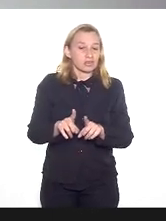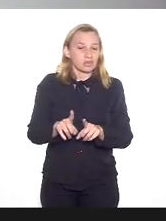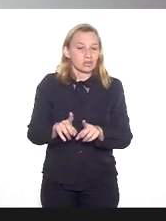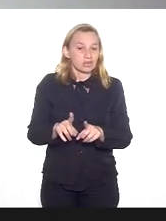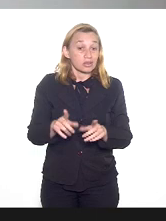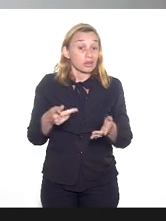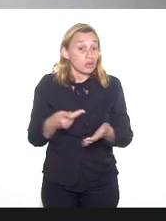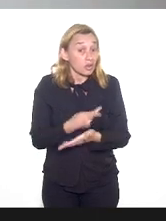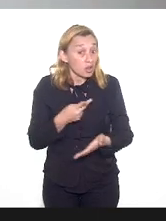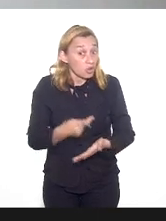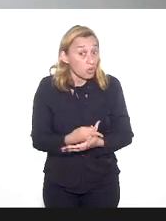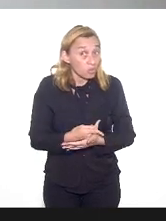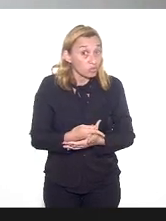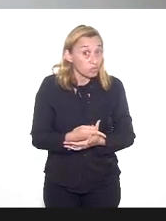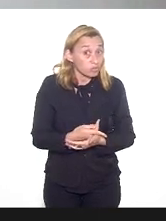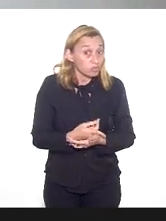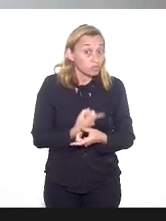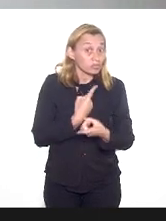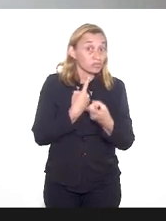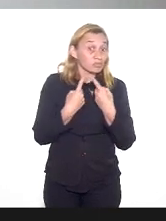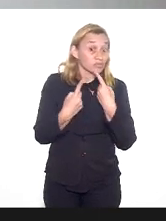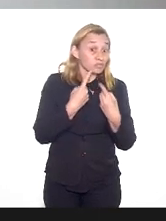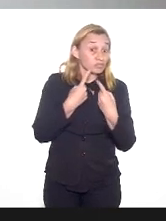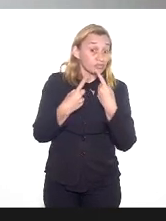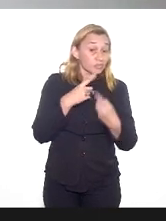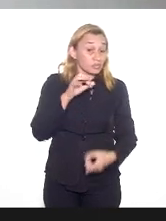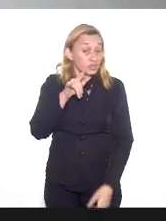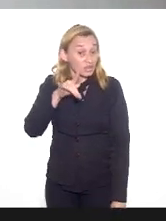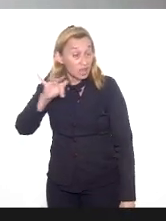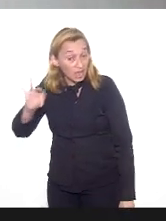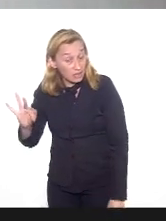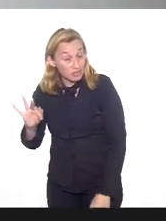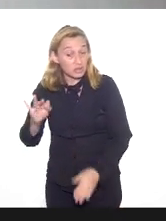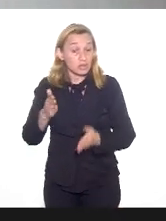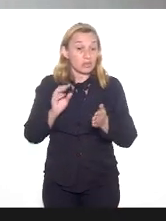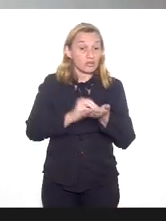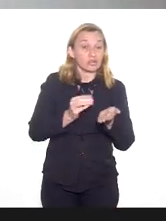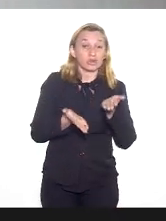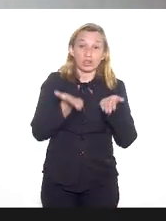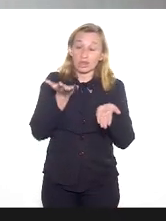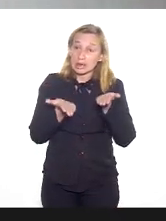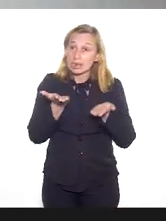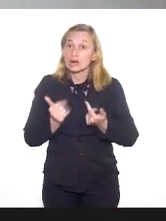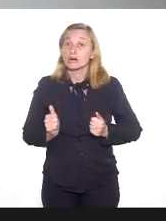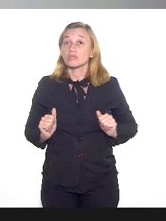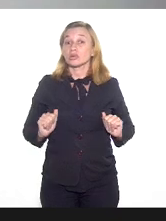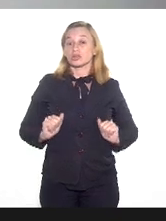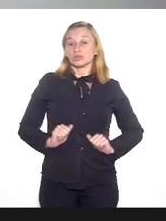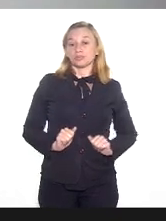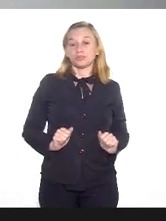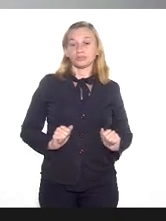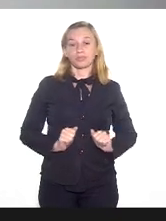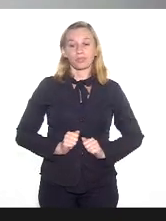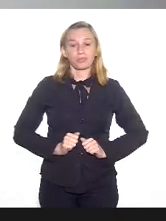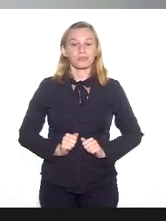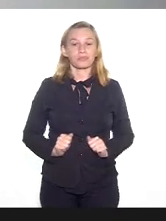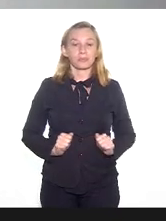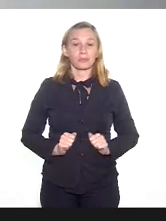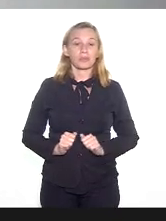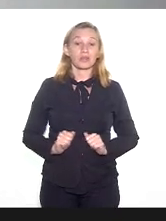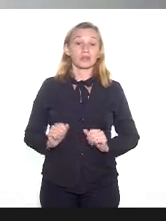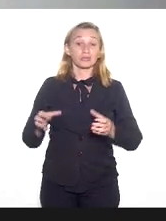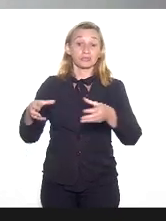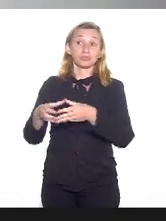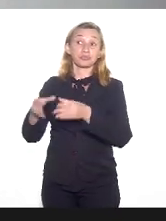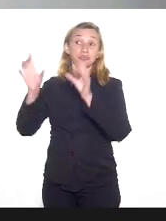que discursos sobre o déficit, sobre o desequilíbrio, sobre supostos privilégios